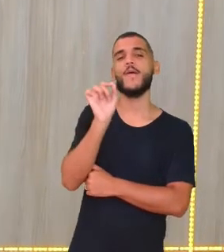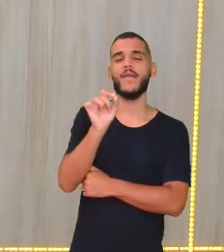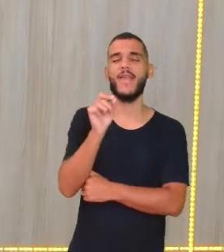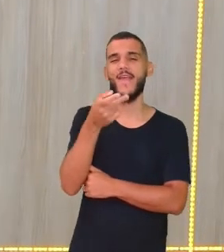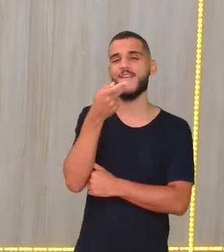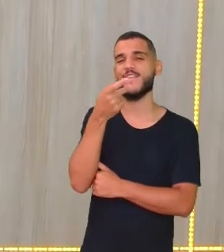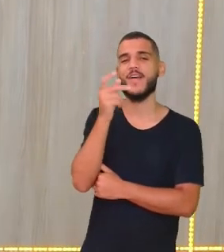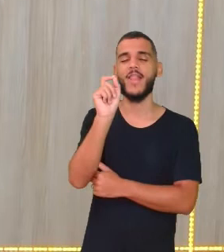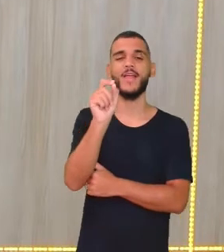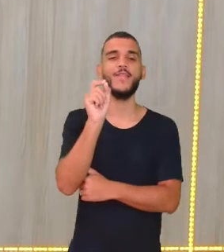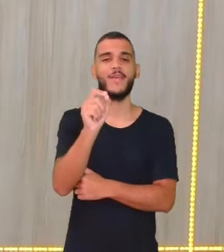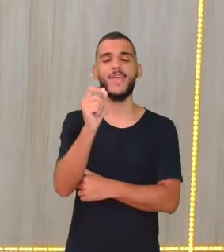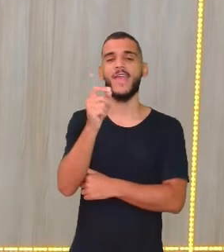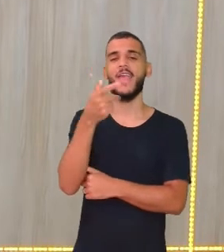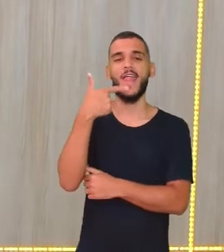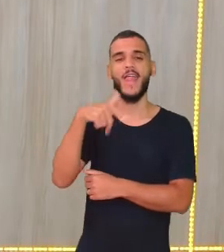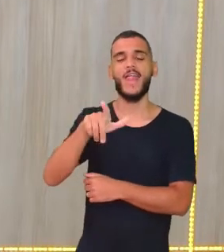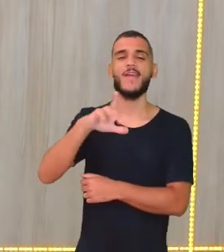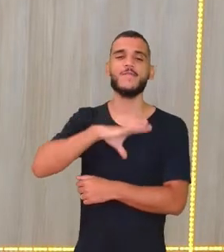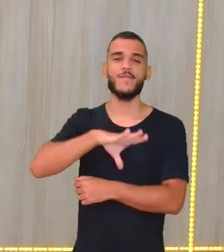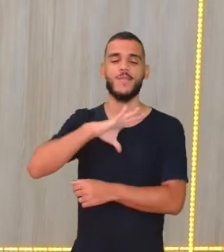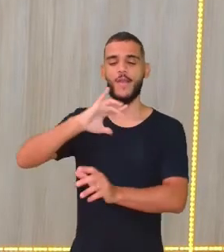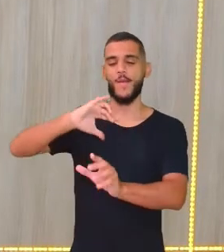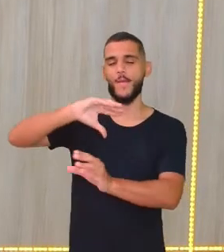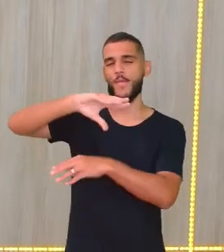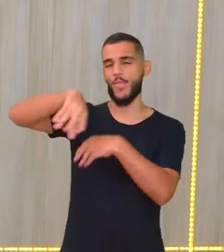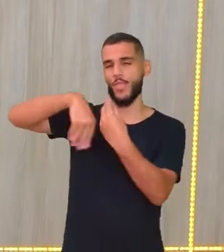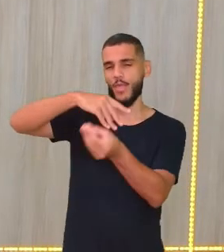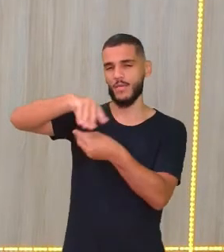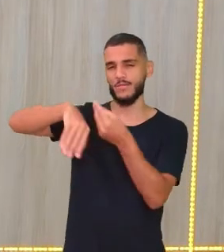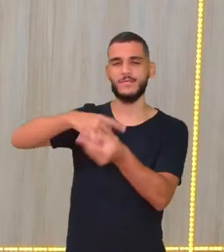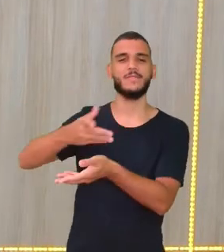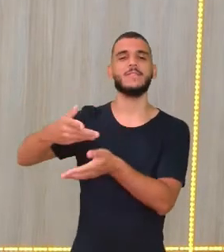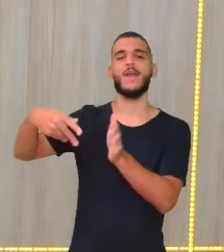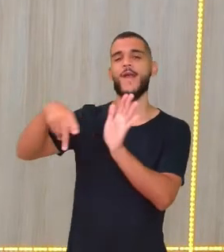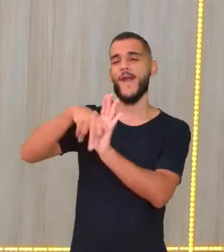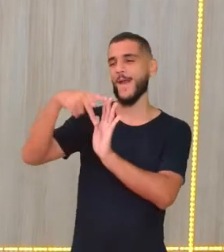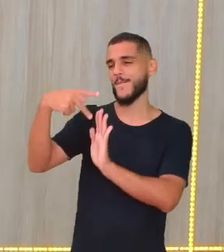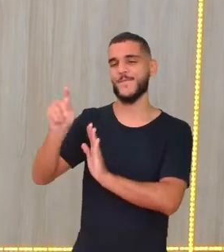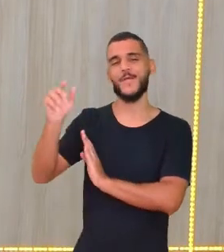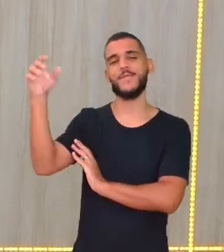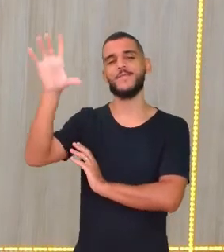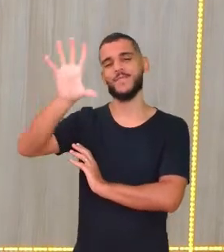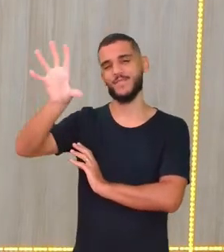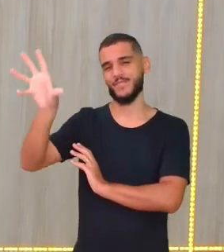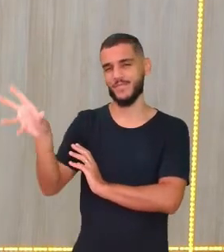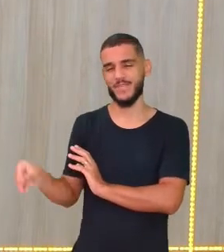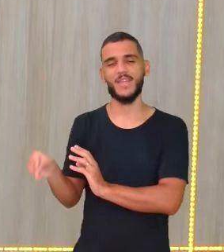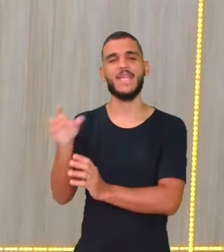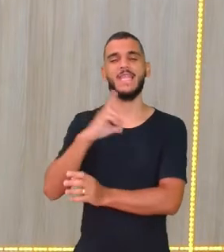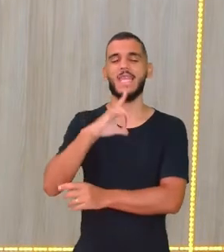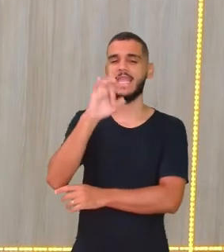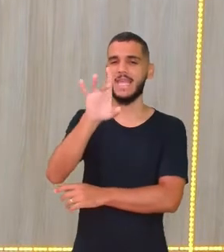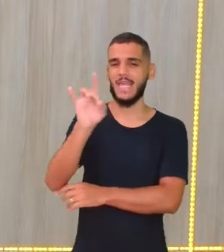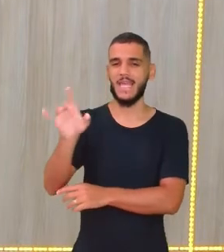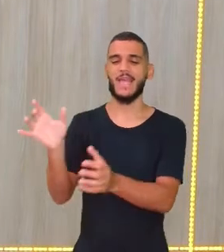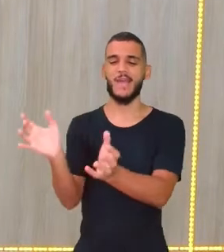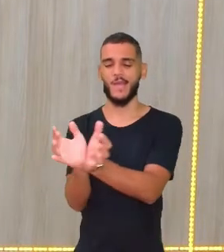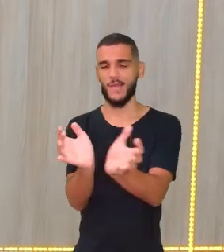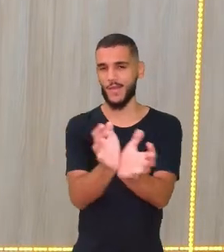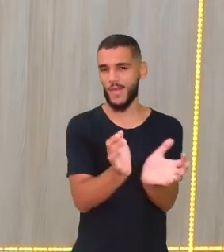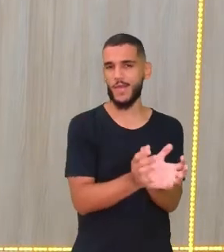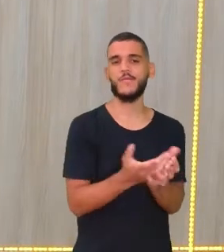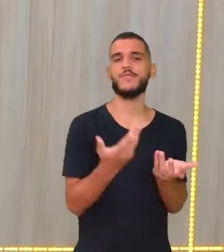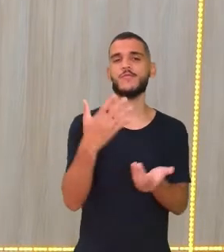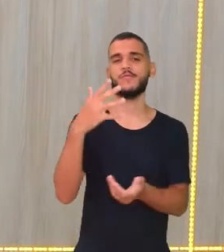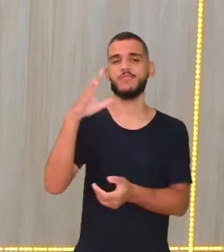essa língua portuguesa falada, misturada com a língua nativa, não é, de cada comunidade